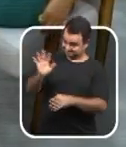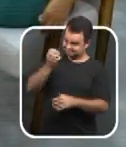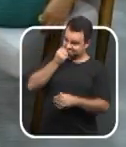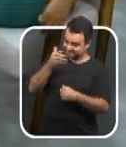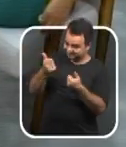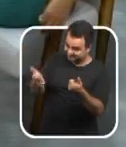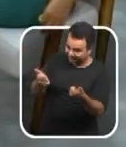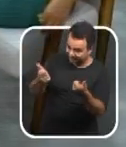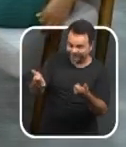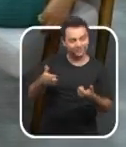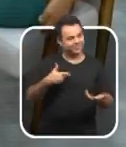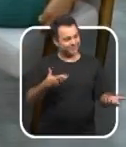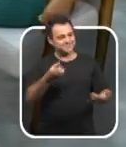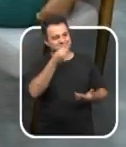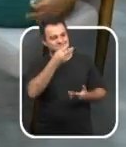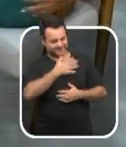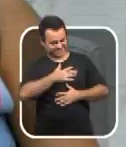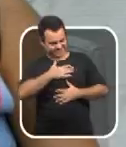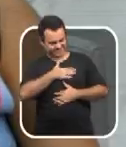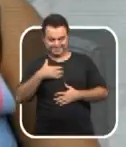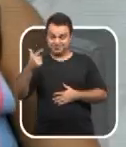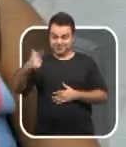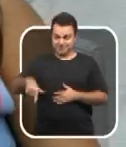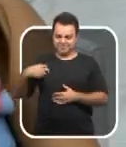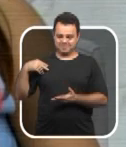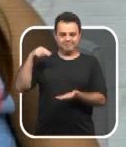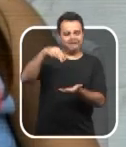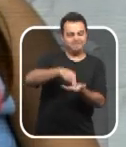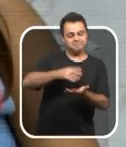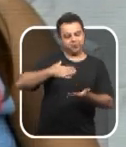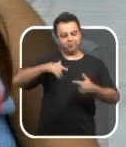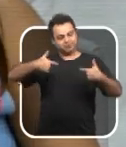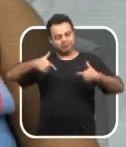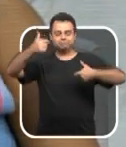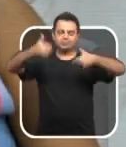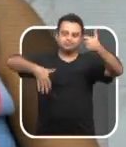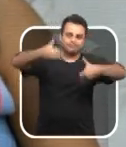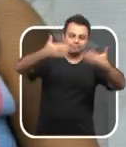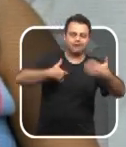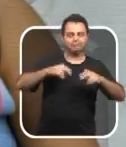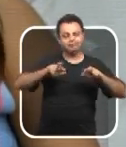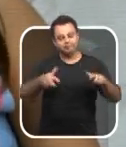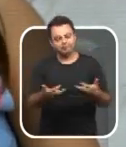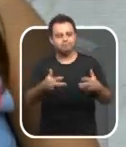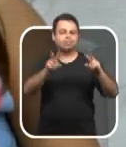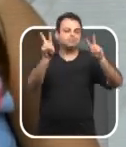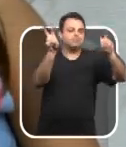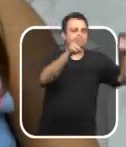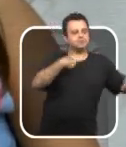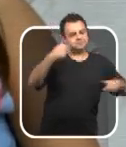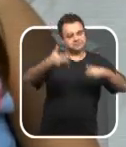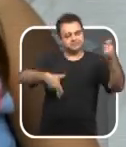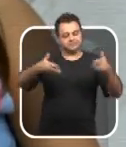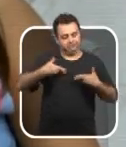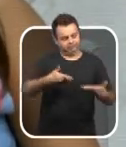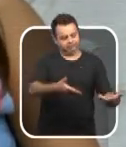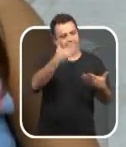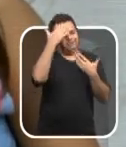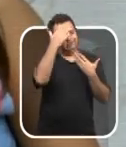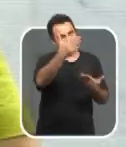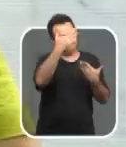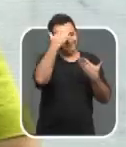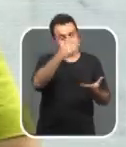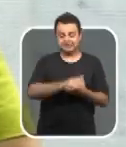Mais uma oportunidade de estar falando aqui sobre o nosso trabalho, sobre a Câmara. Eu agradeço essa